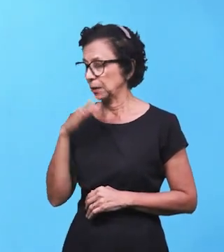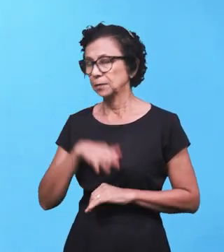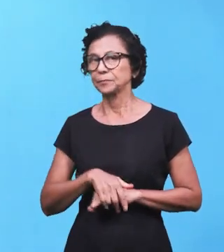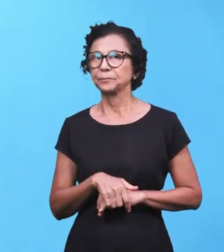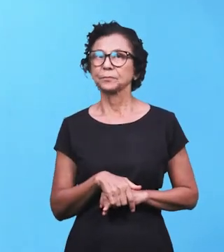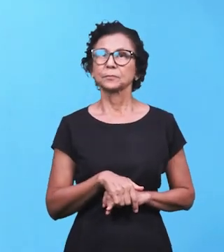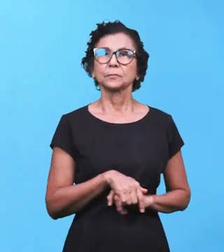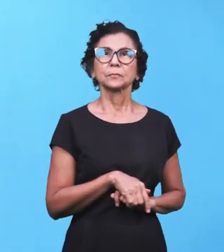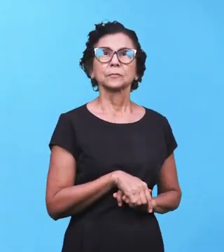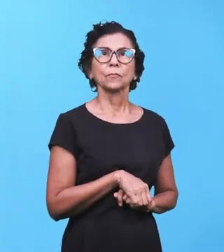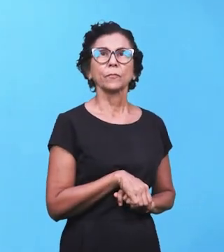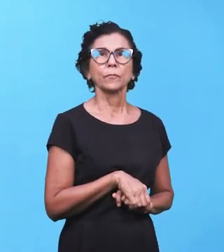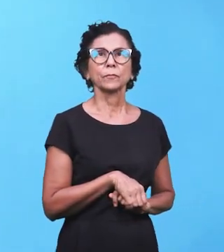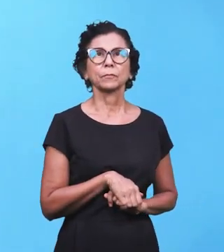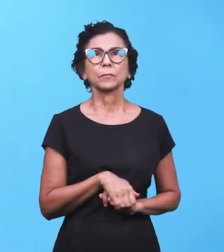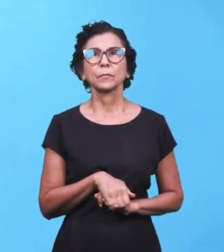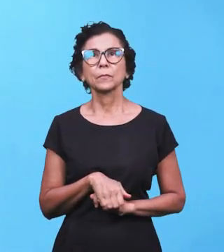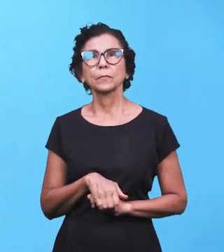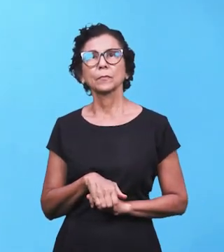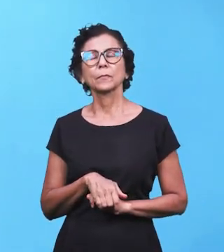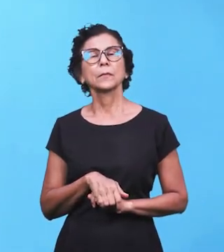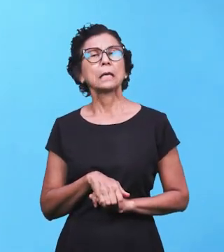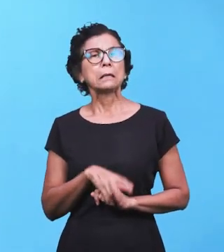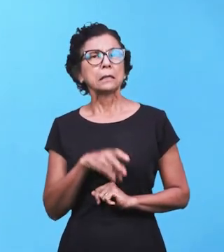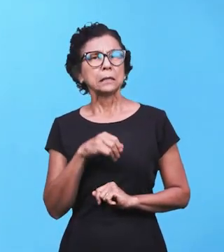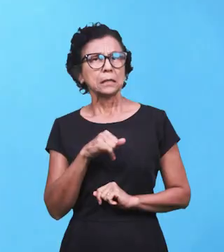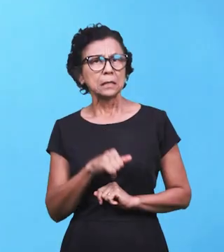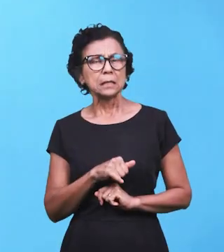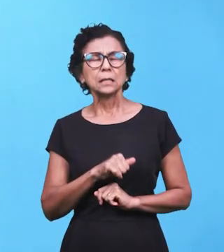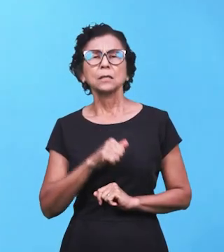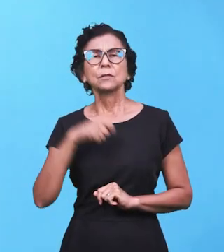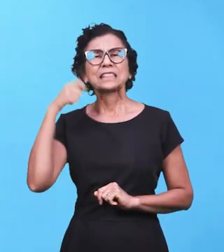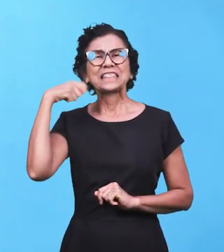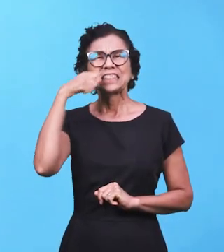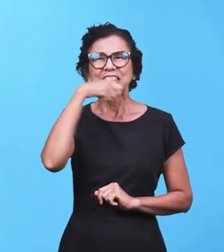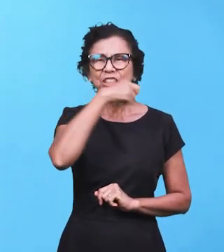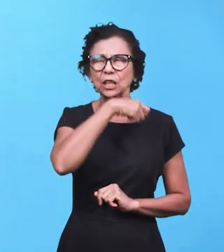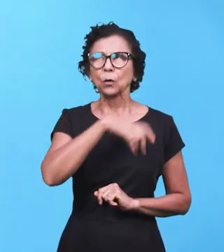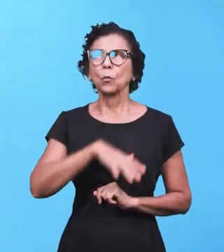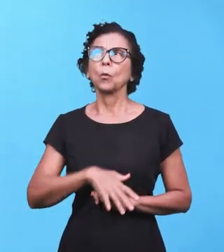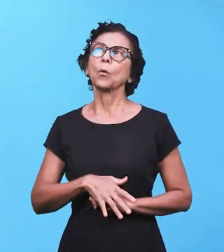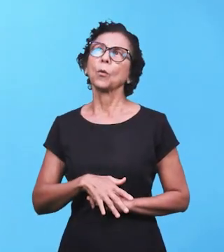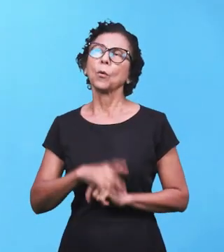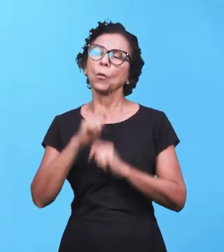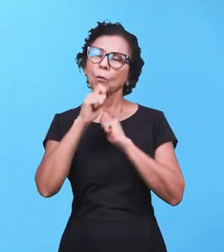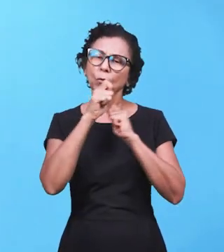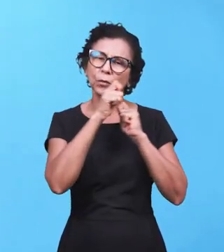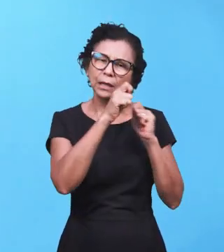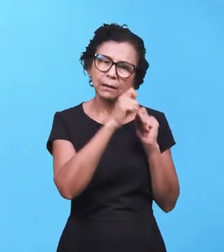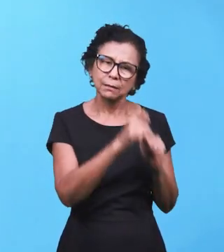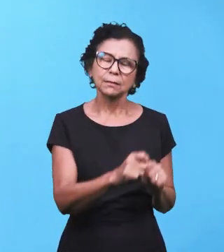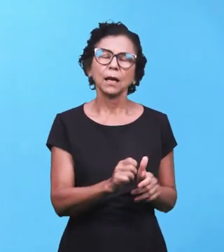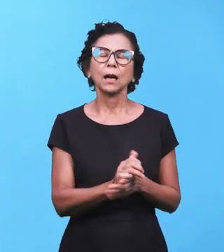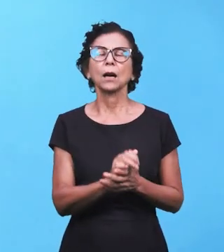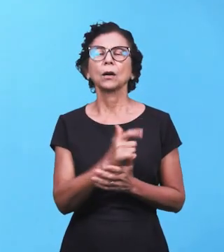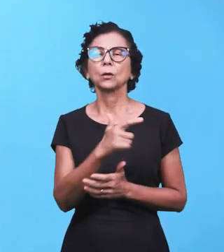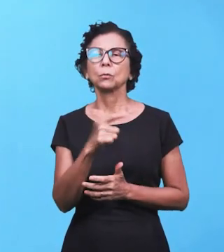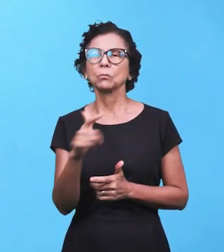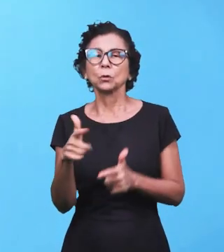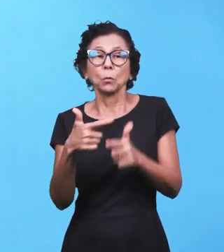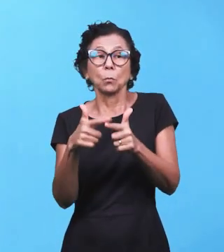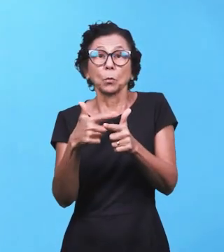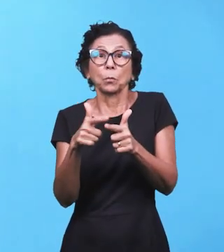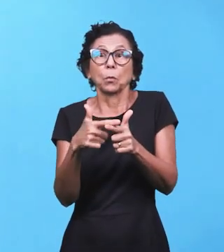em dia tudo ok, você fez a sua higiene, você não tem gengivite, você não tem uma causa local bucal